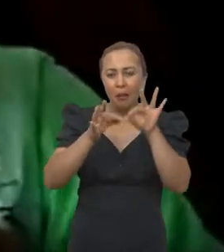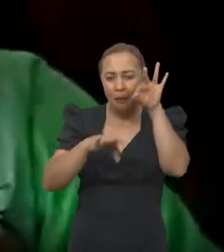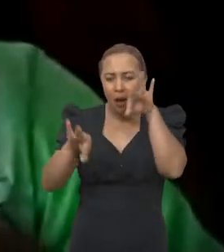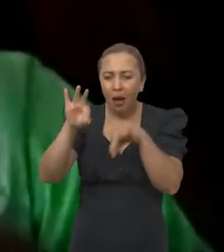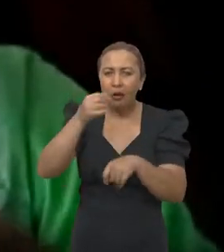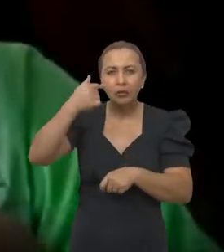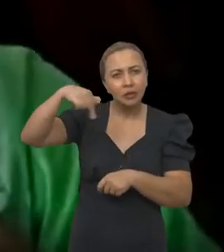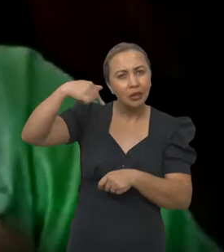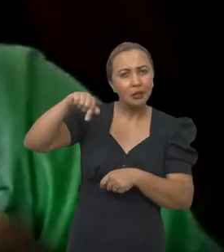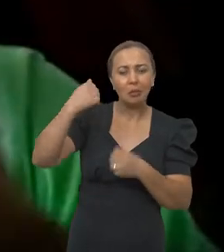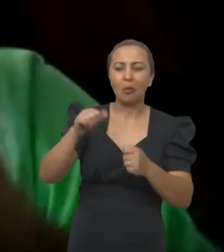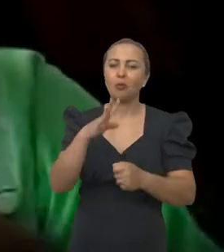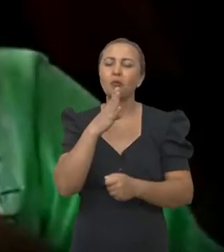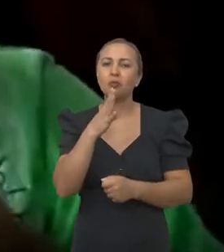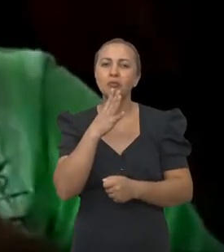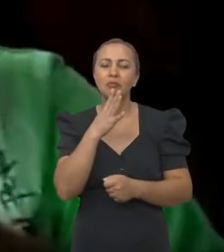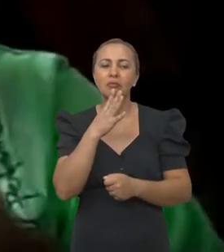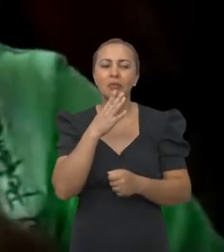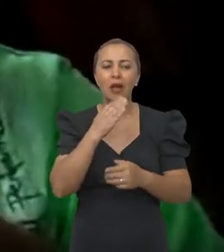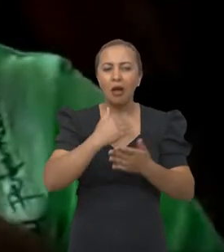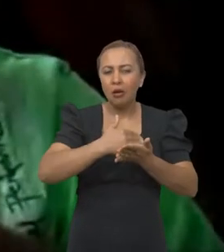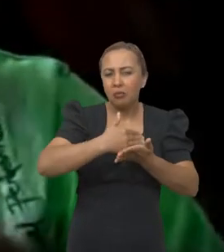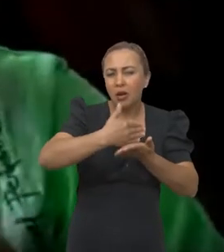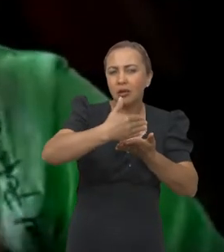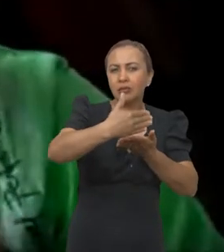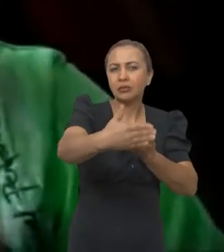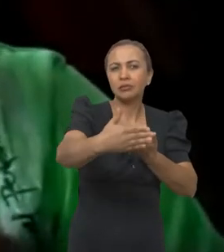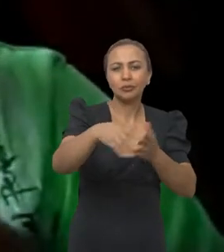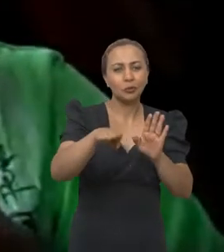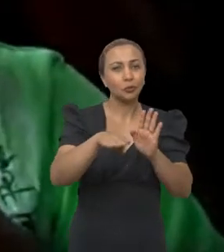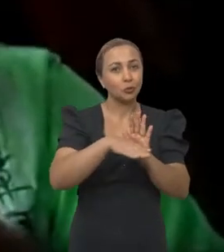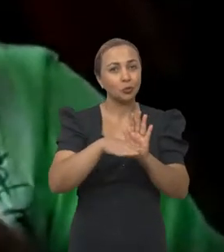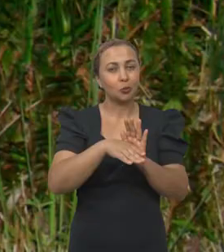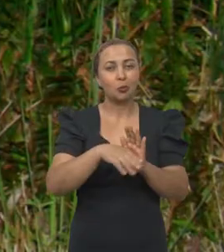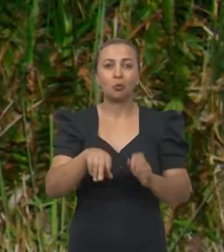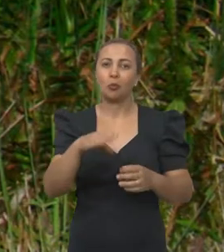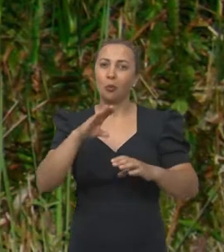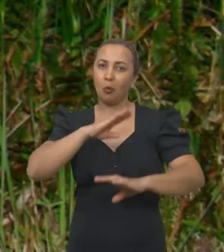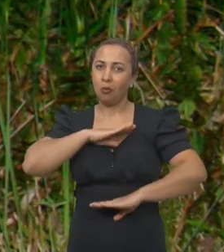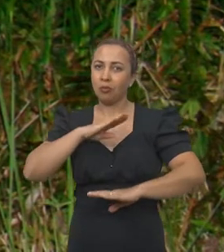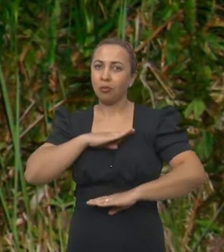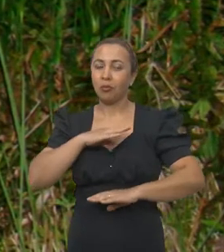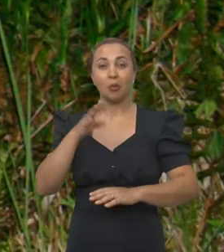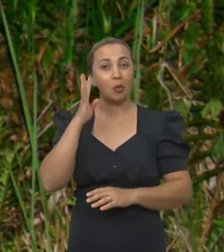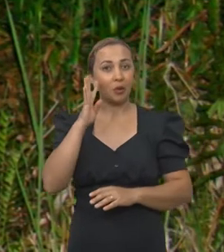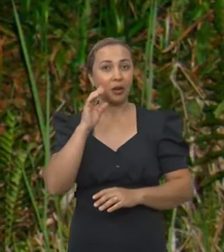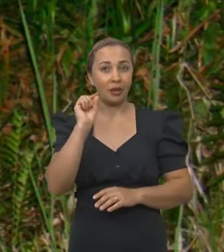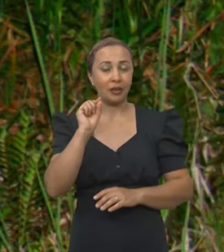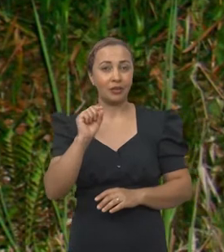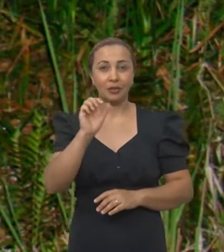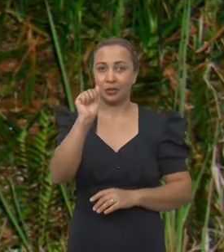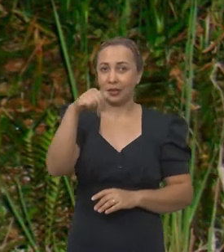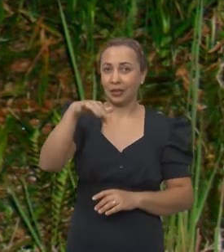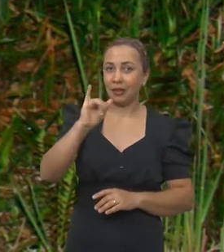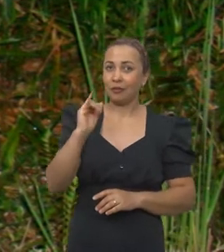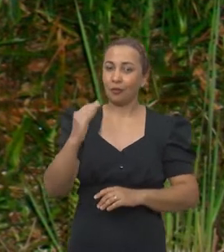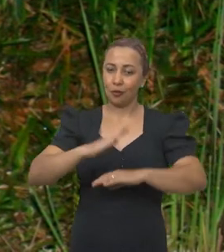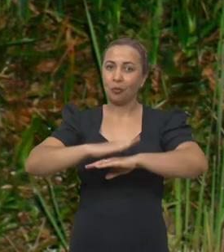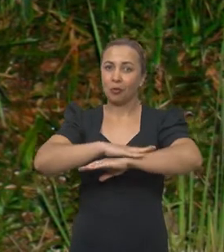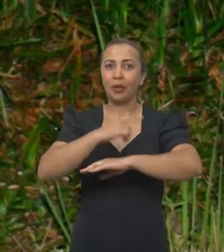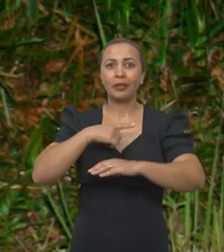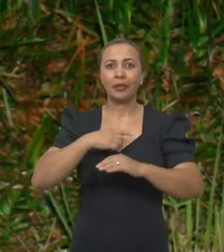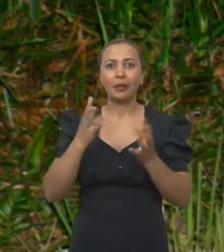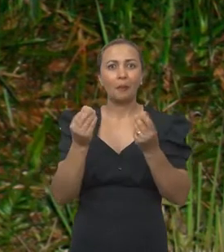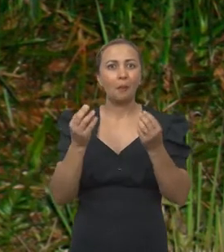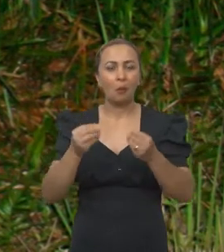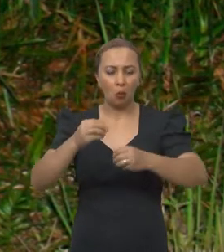responde é conhecer a partir da sua própria vai mesmo qualquer uma coisa interessante no Zap telhas é